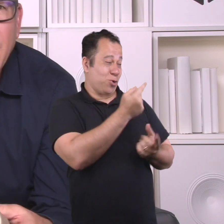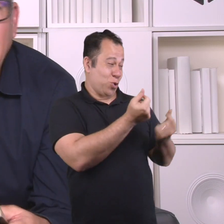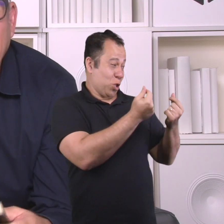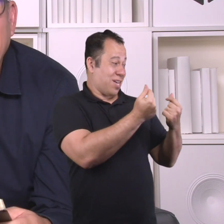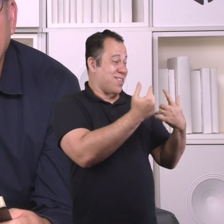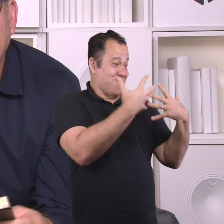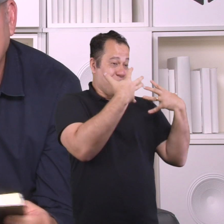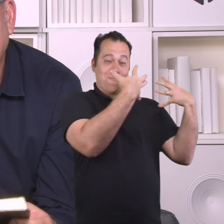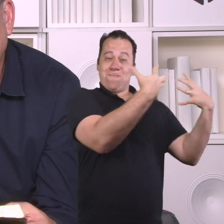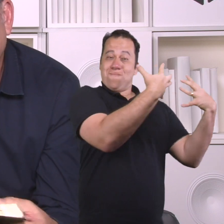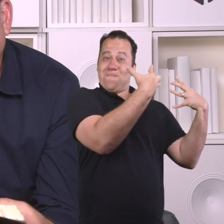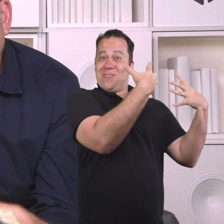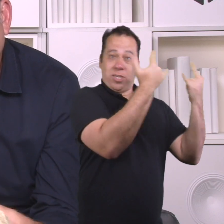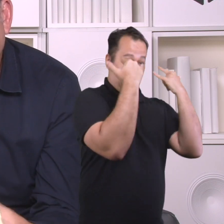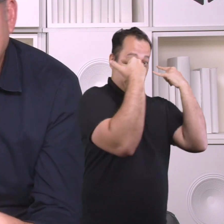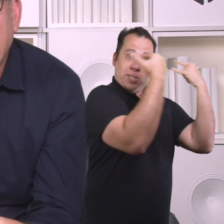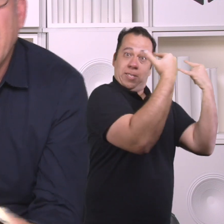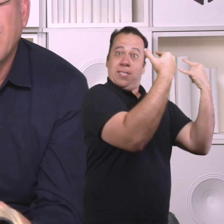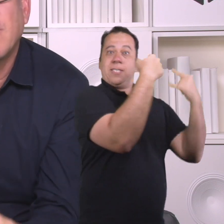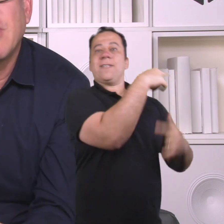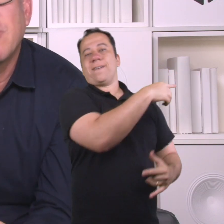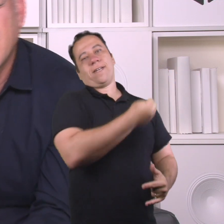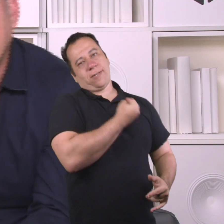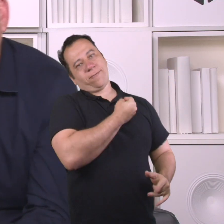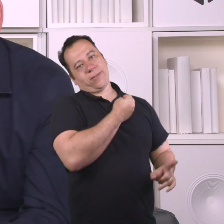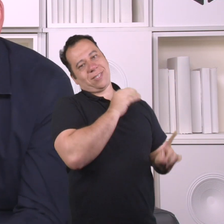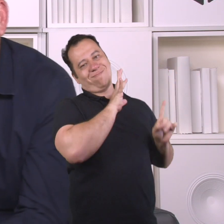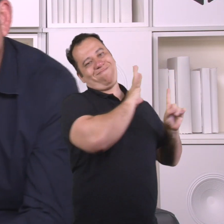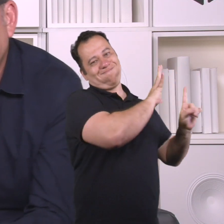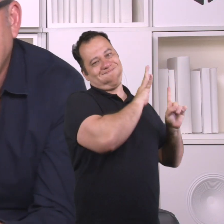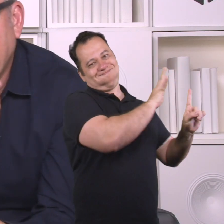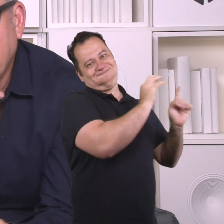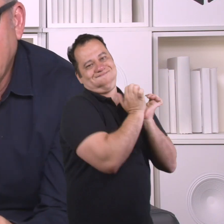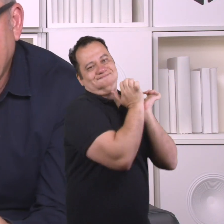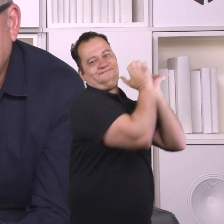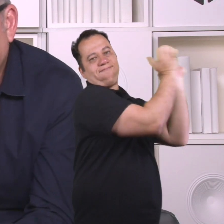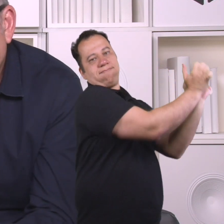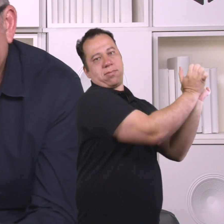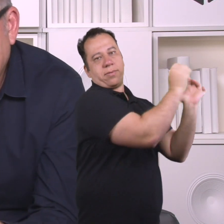na vida daquele jovem. Jesus também conta a história de